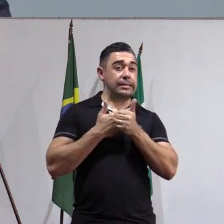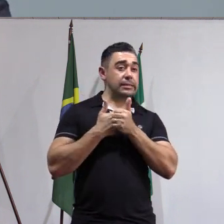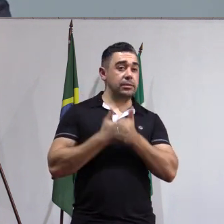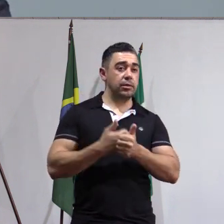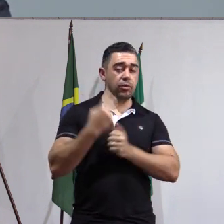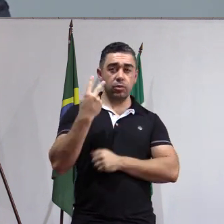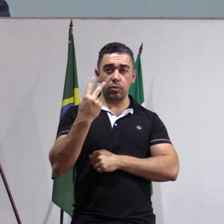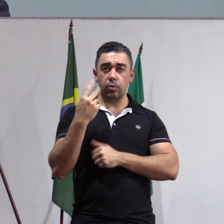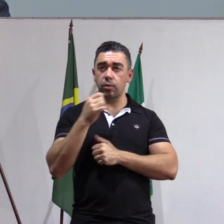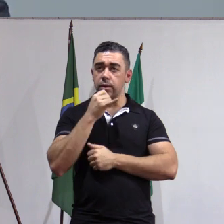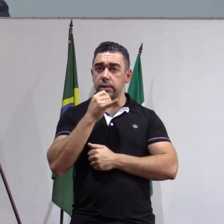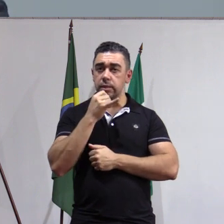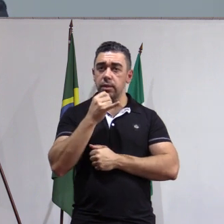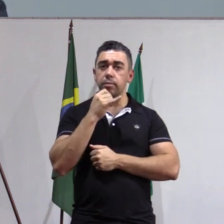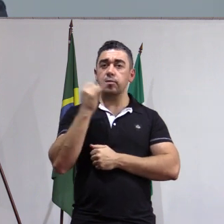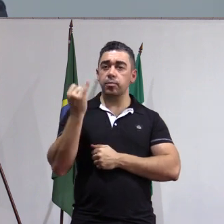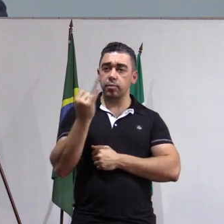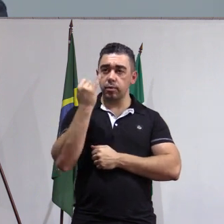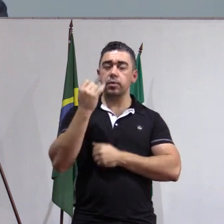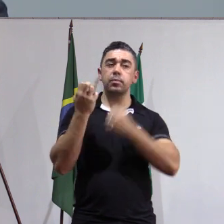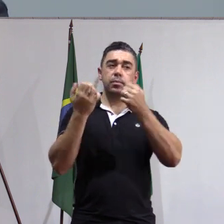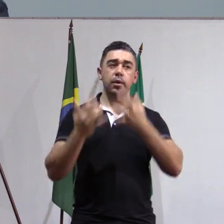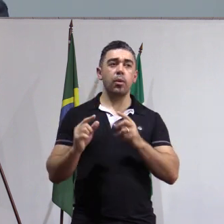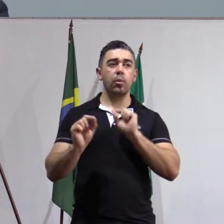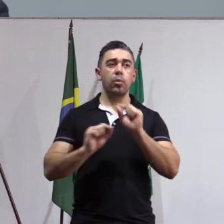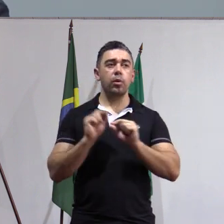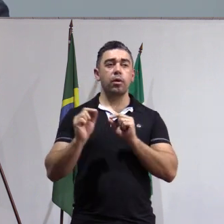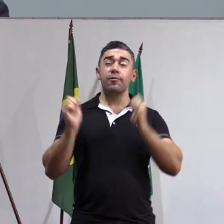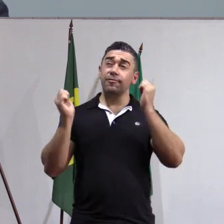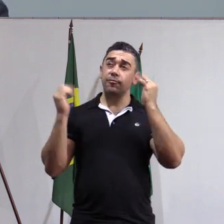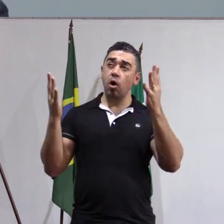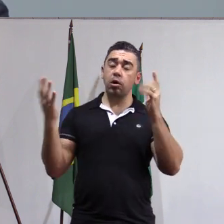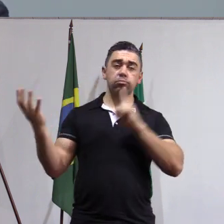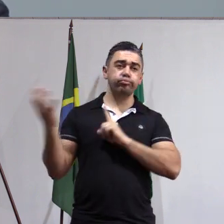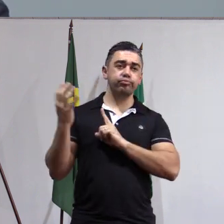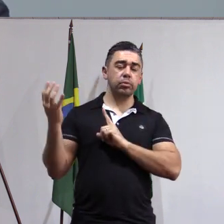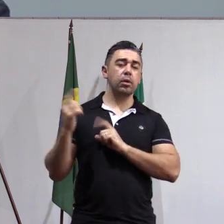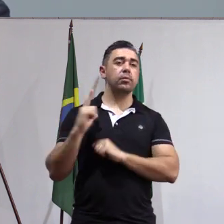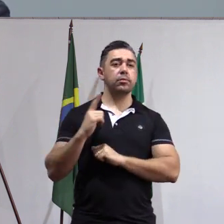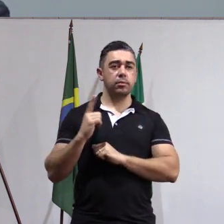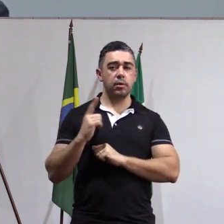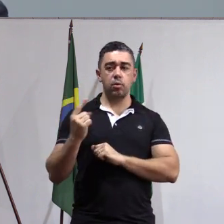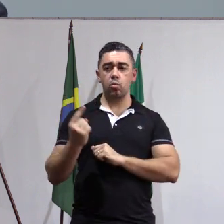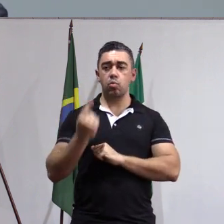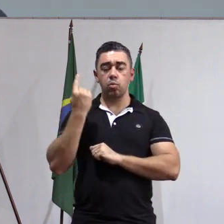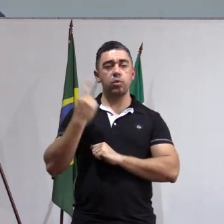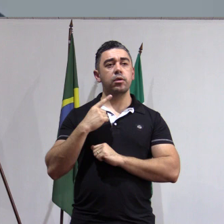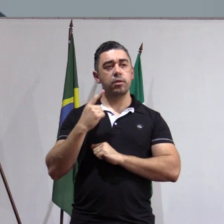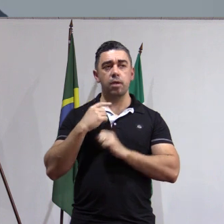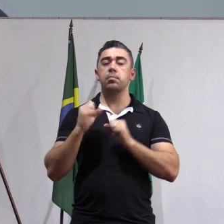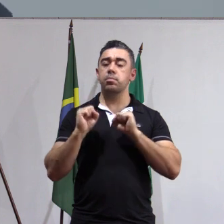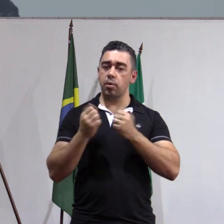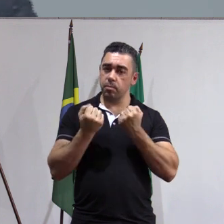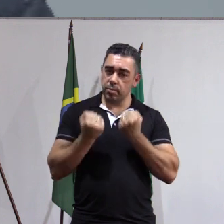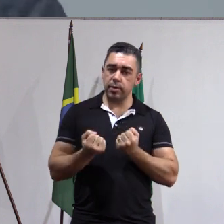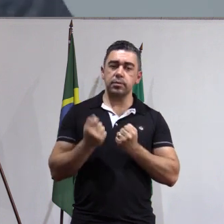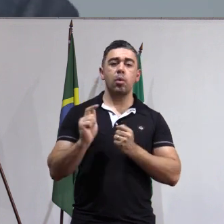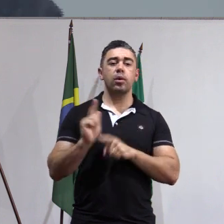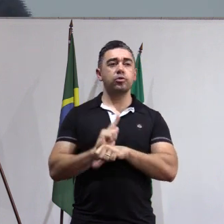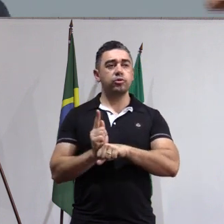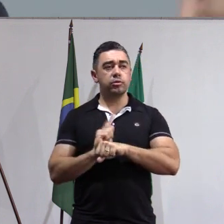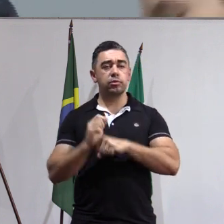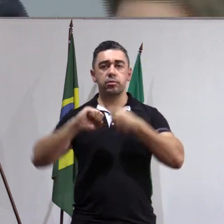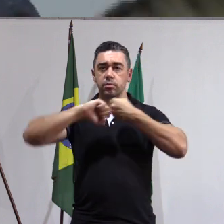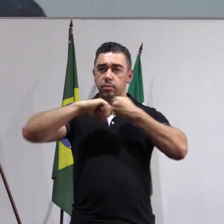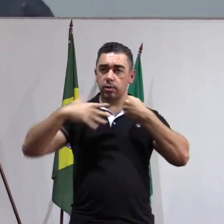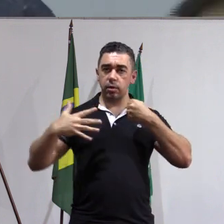são suficientes para demonstrar a interferência externa unilateral que poderá pesar sobre a gestão democrática.